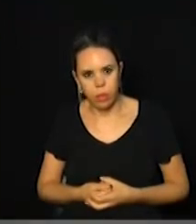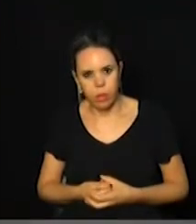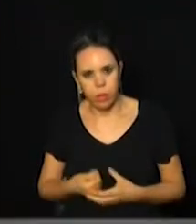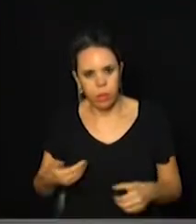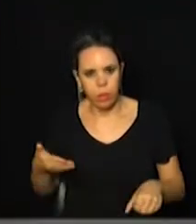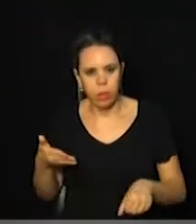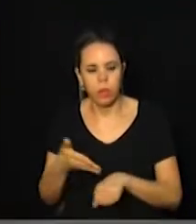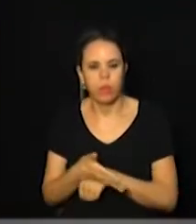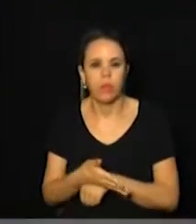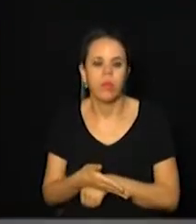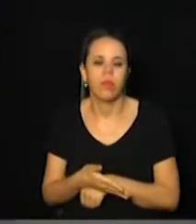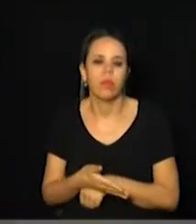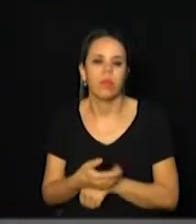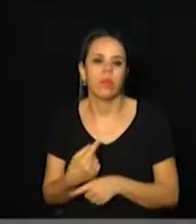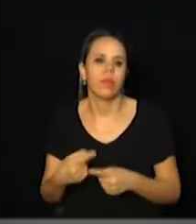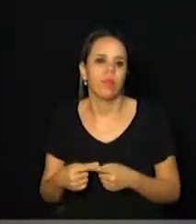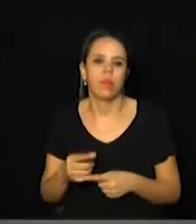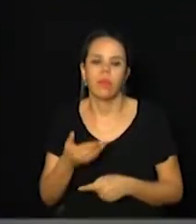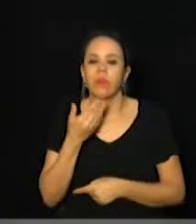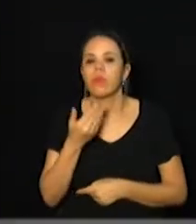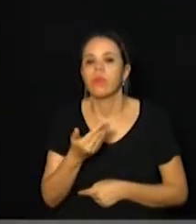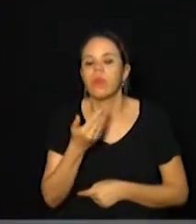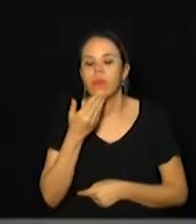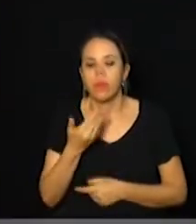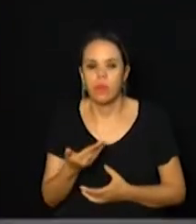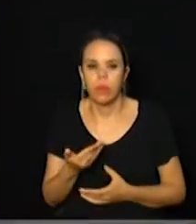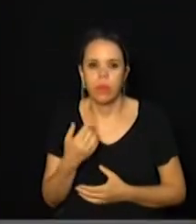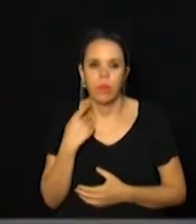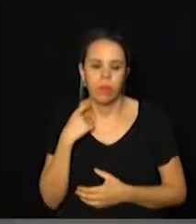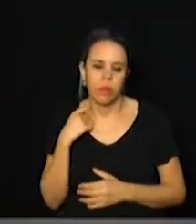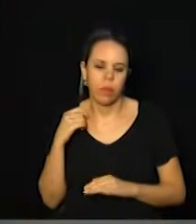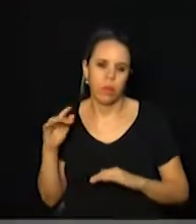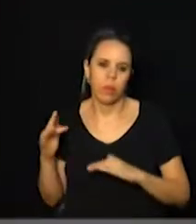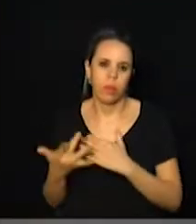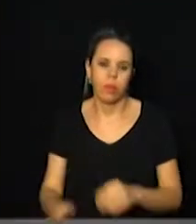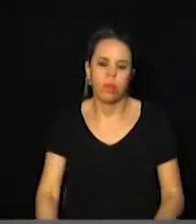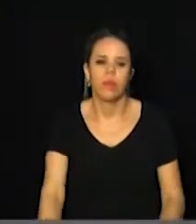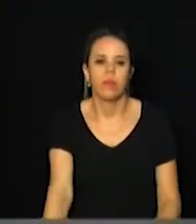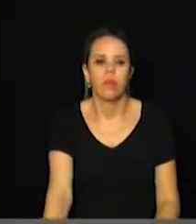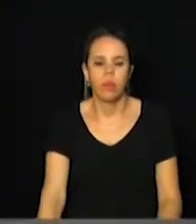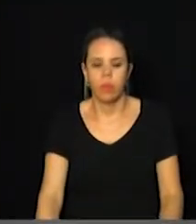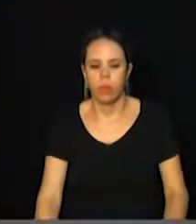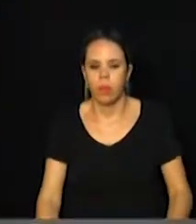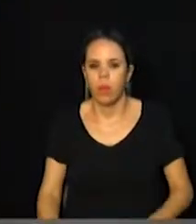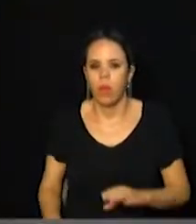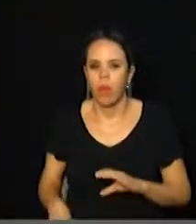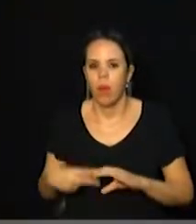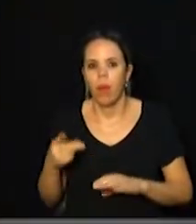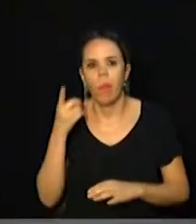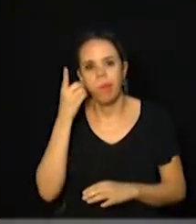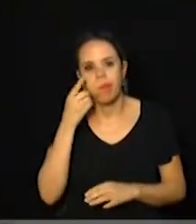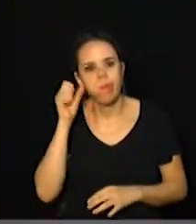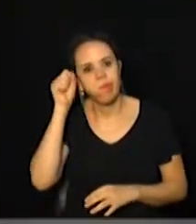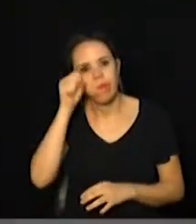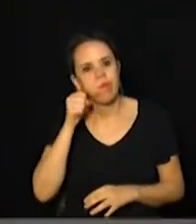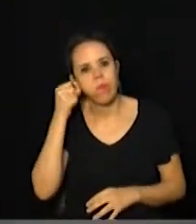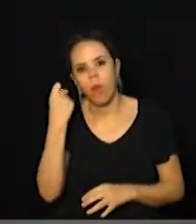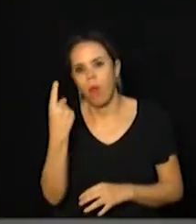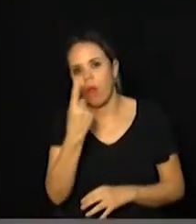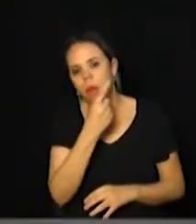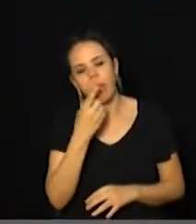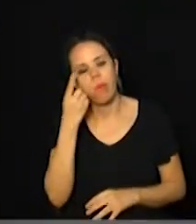acesse porque hoje é super fácil as redes sociais da câmara dos deputados do Senado de cada